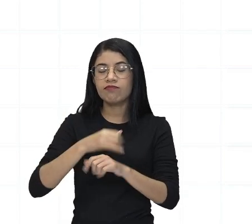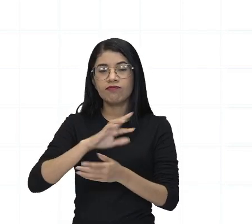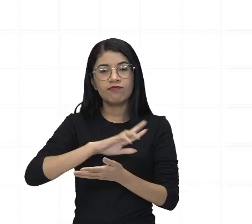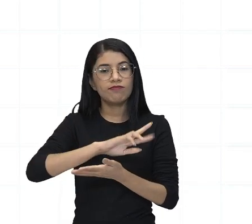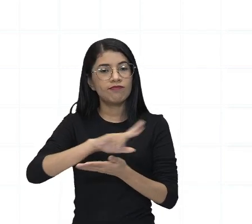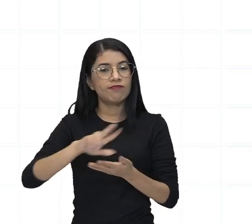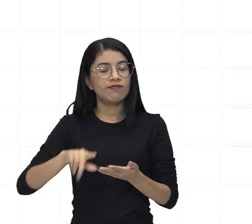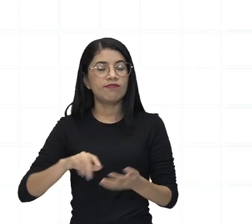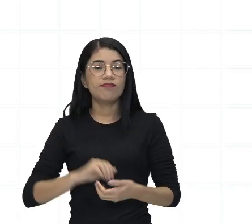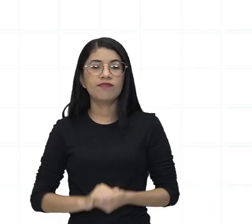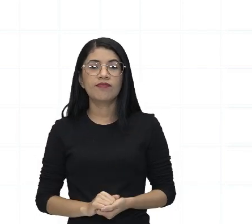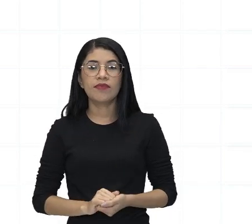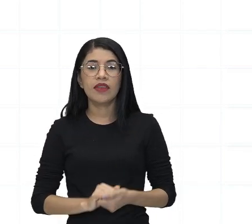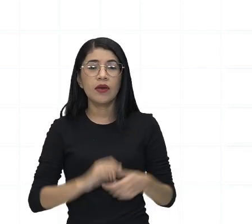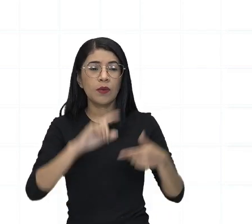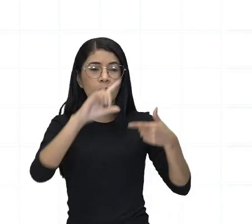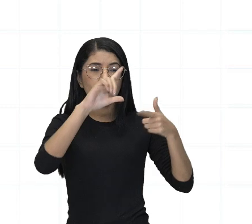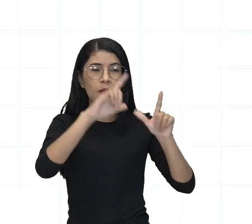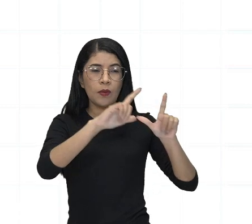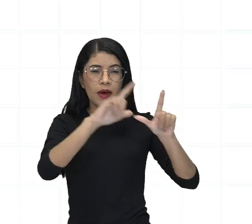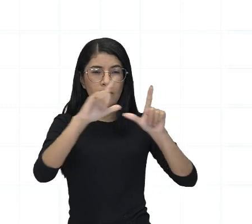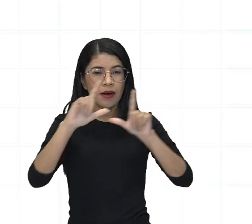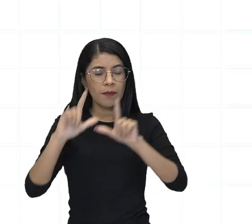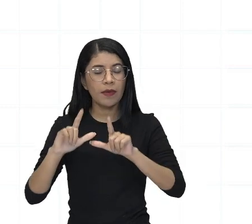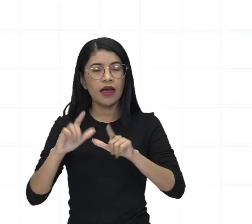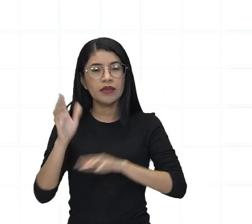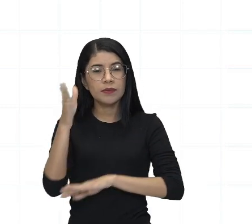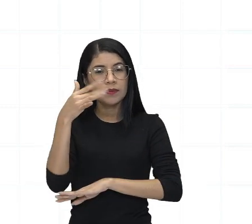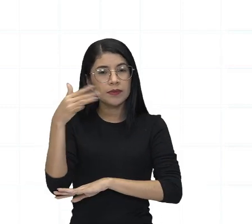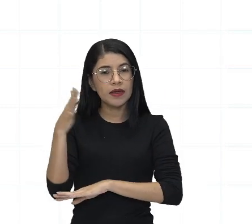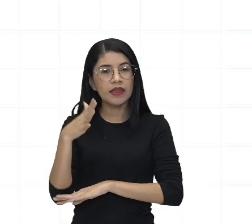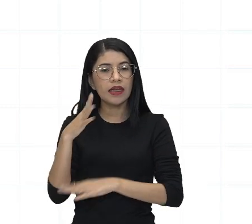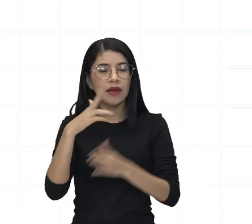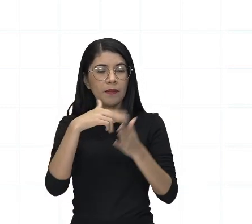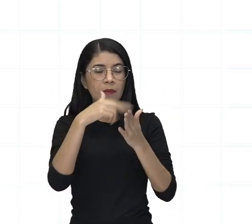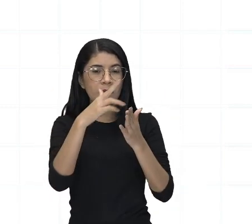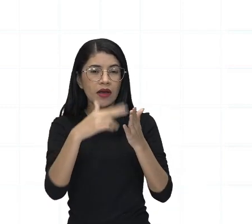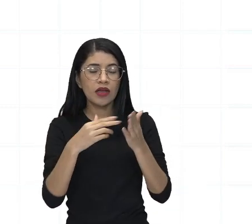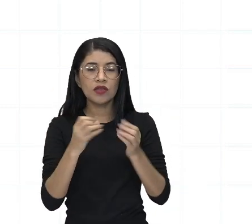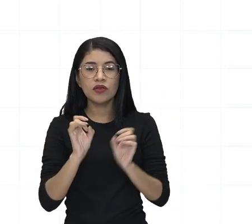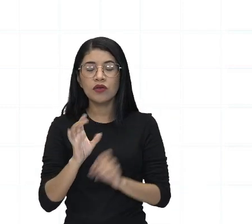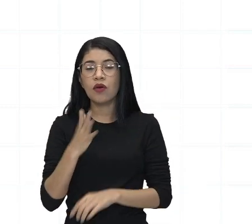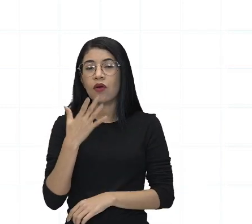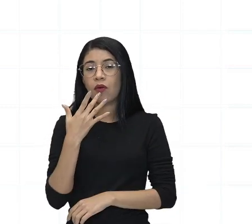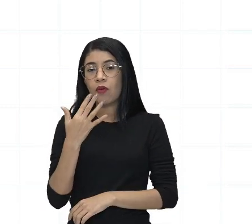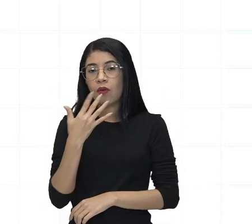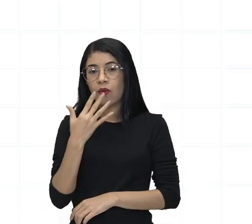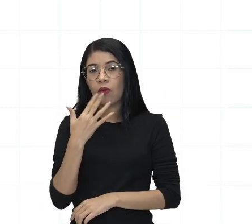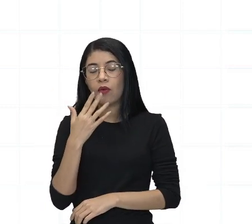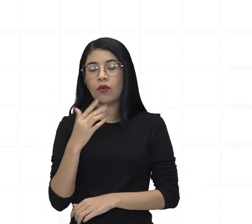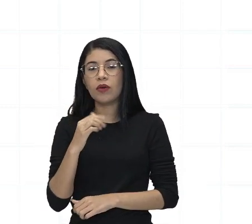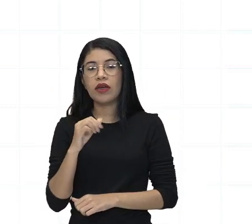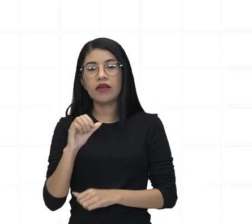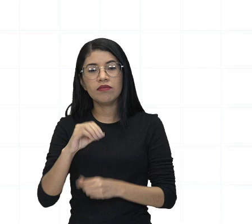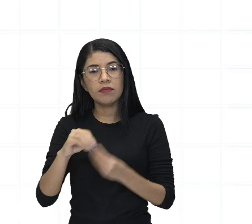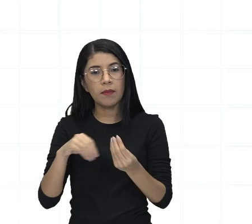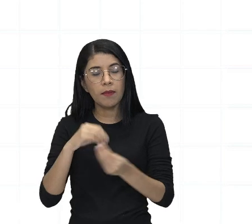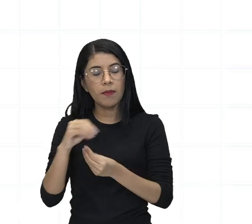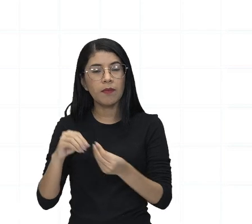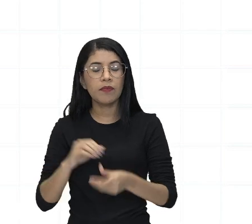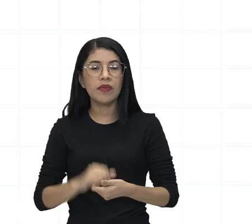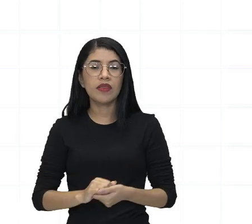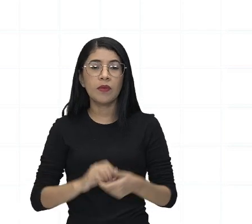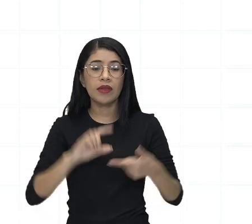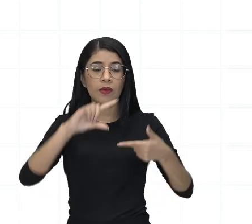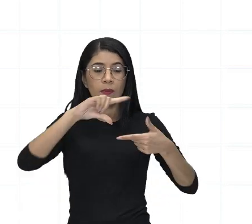Todos os seus quadros de bandeirinha são apenas jogos de cores e de formas. São